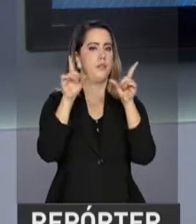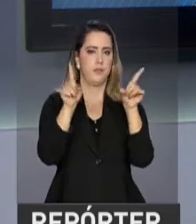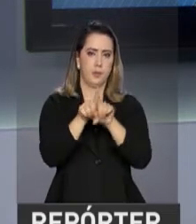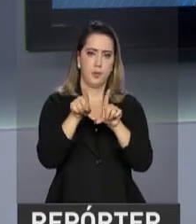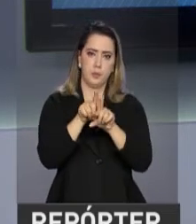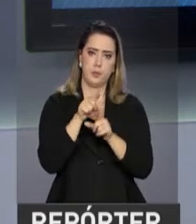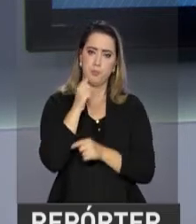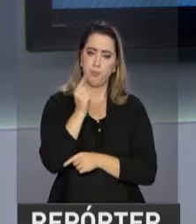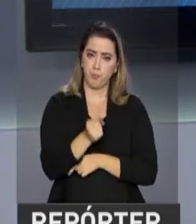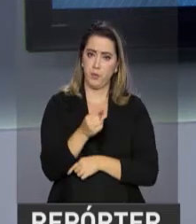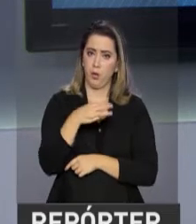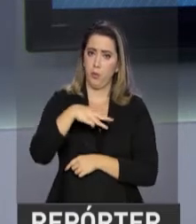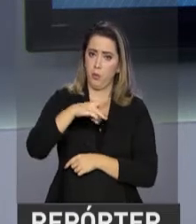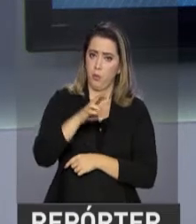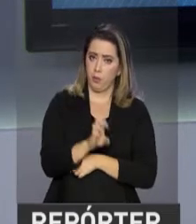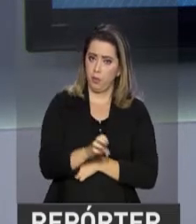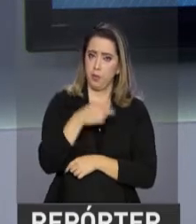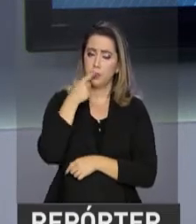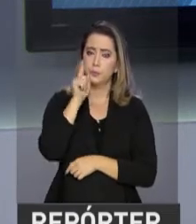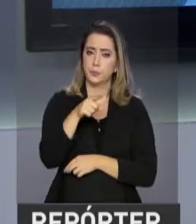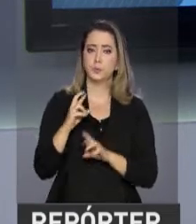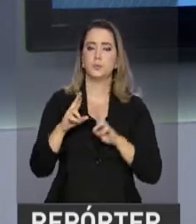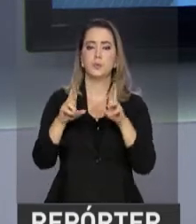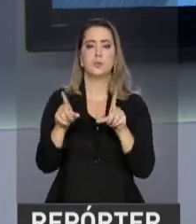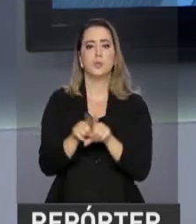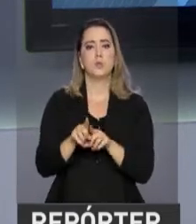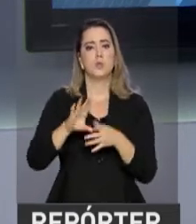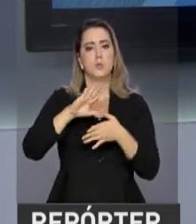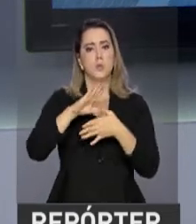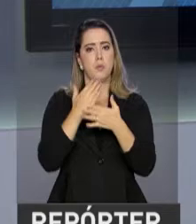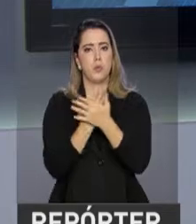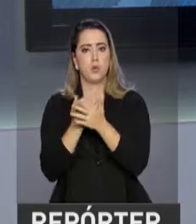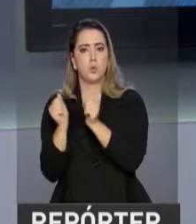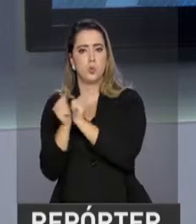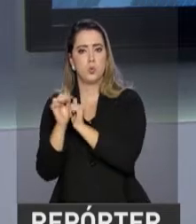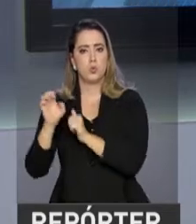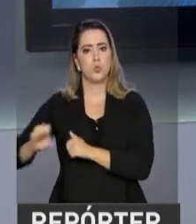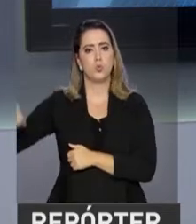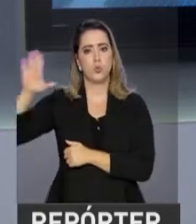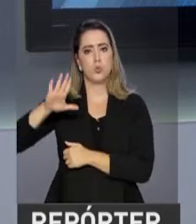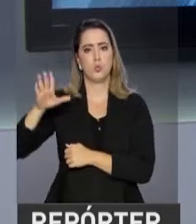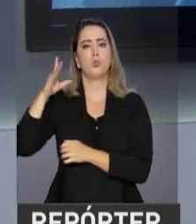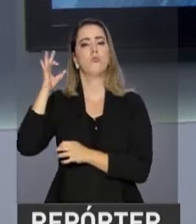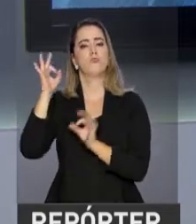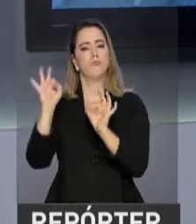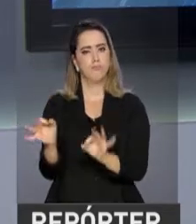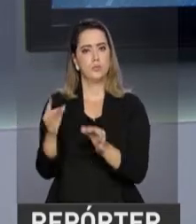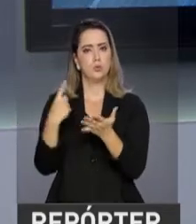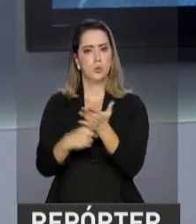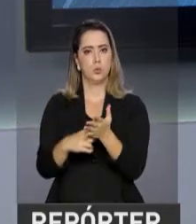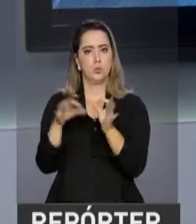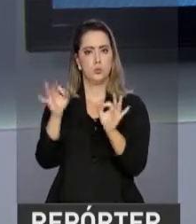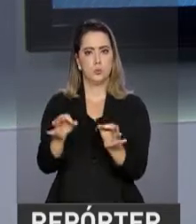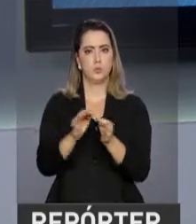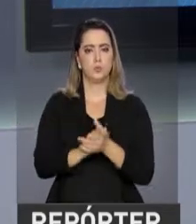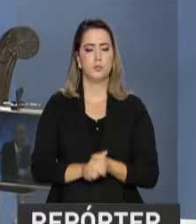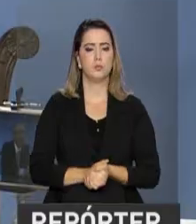exteriores a expectativa é que as negociações de um acordo mercosul-união europeia sejam finalmente concluídas